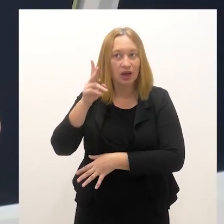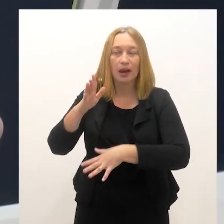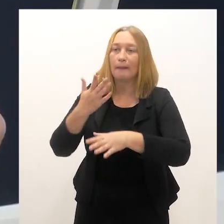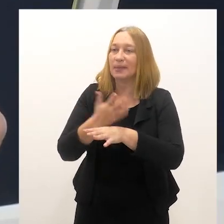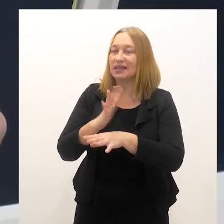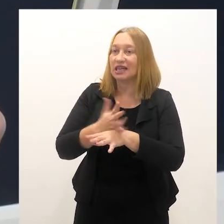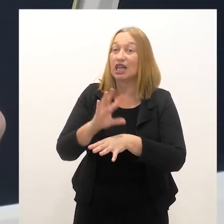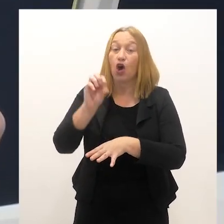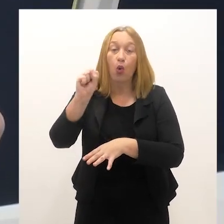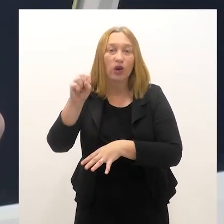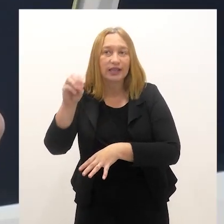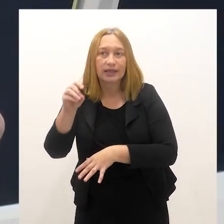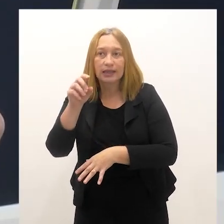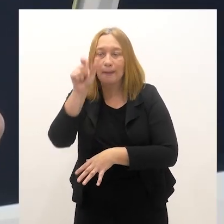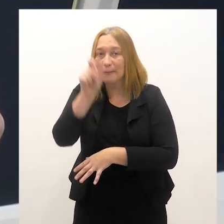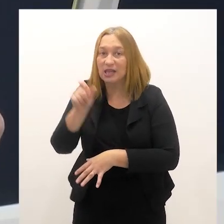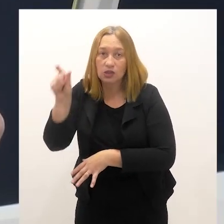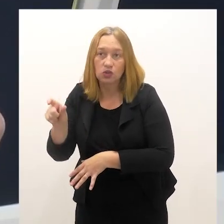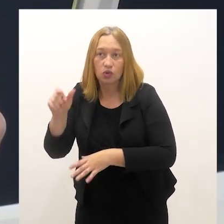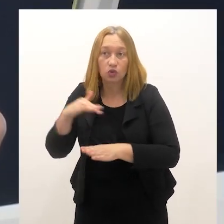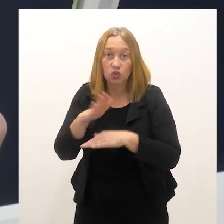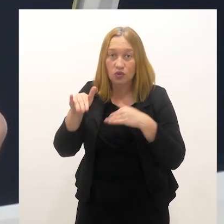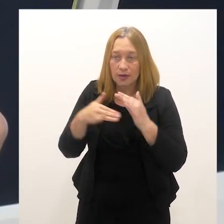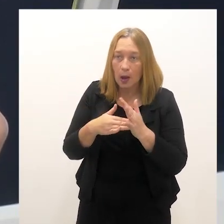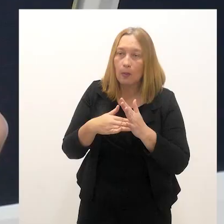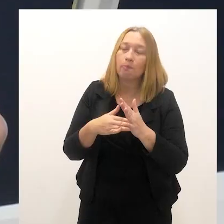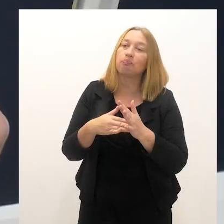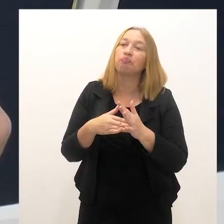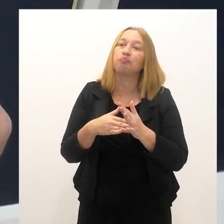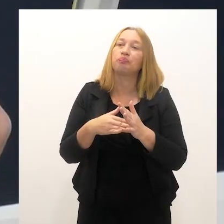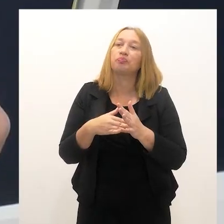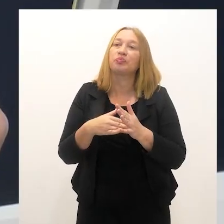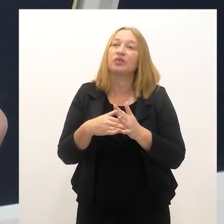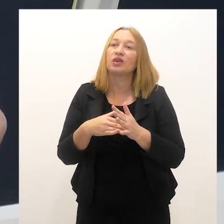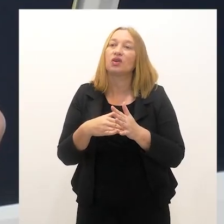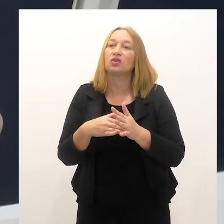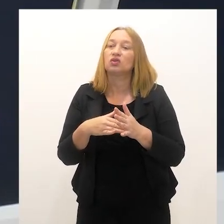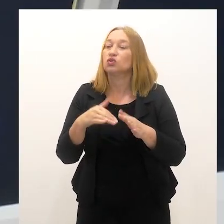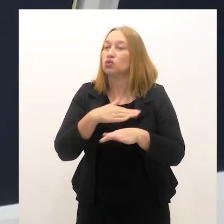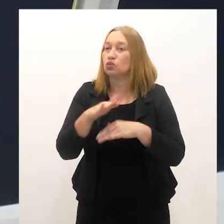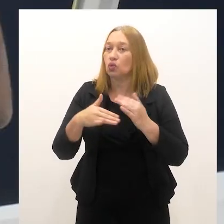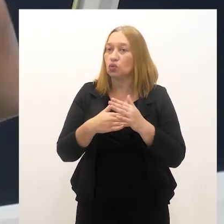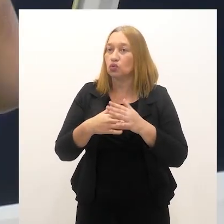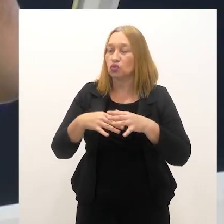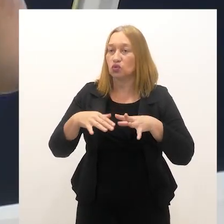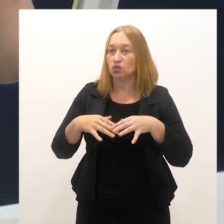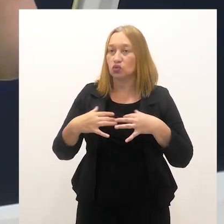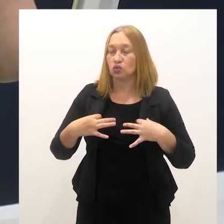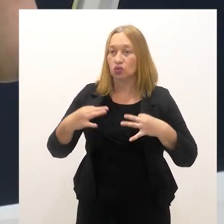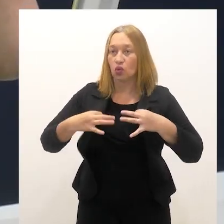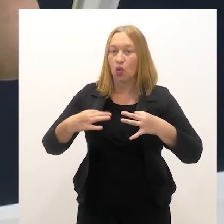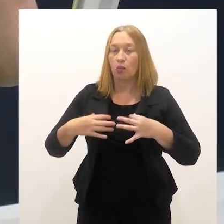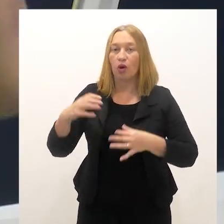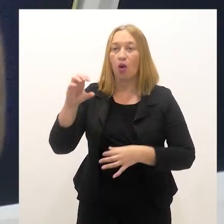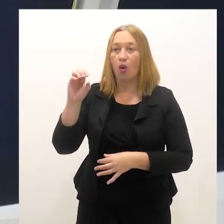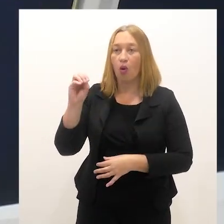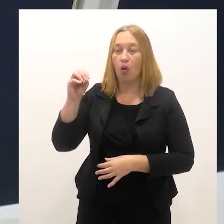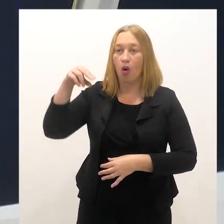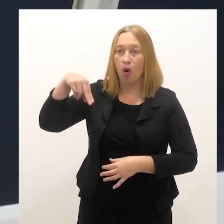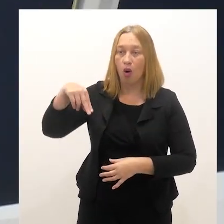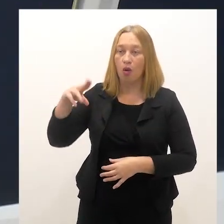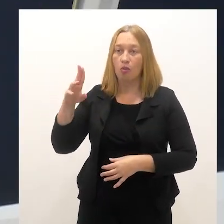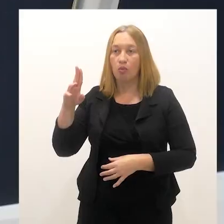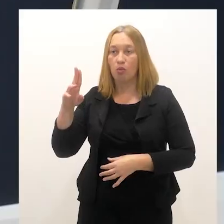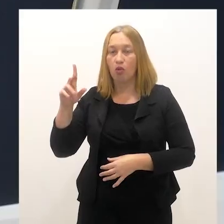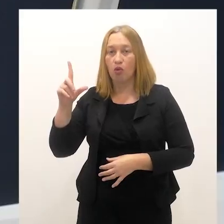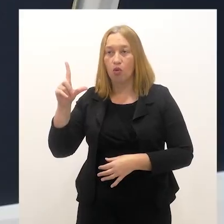ensaiar. Éramos 80 pessoas ao todo. E estávamos todos vestidos de omulu,